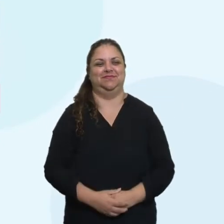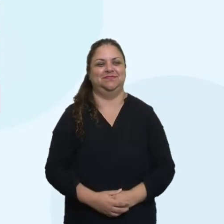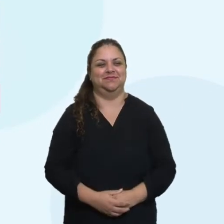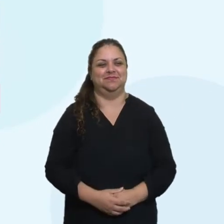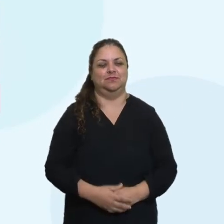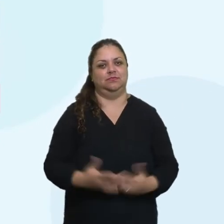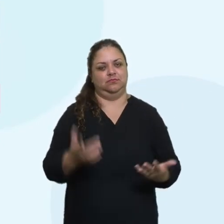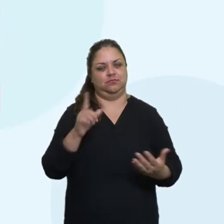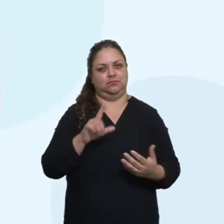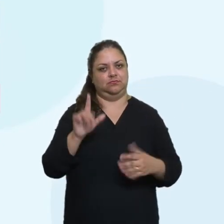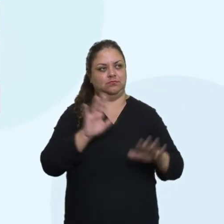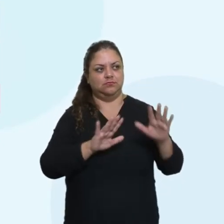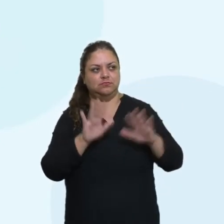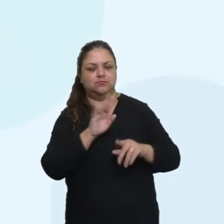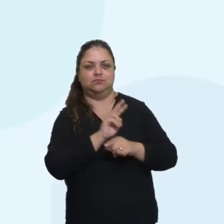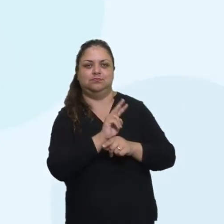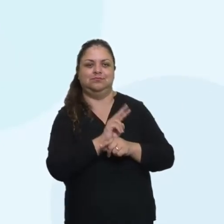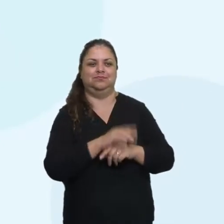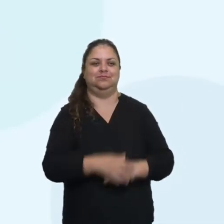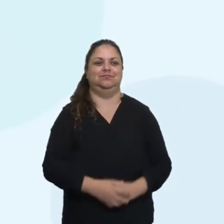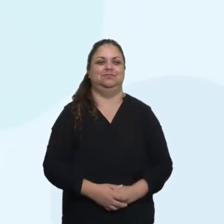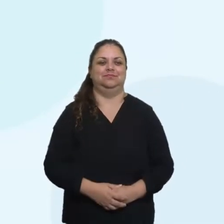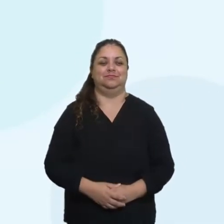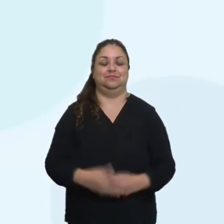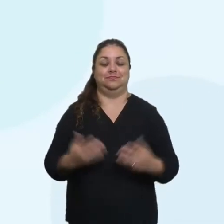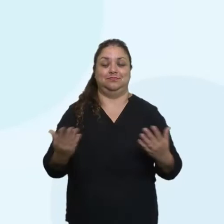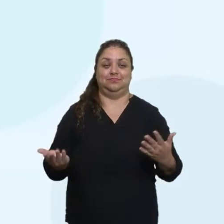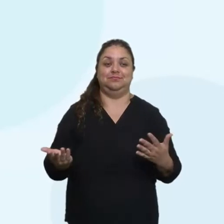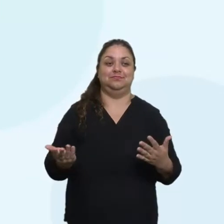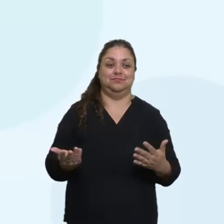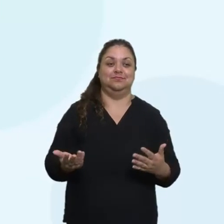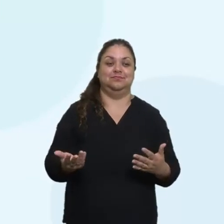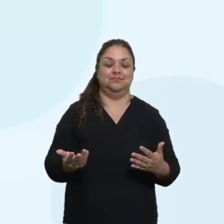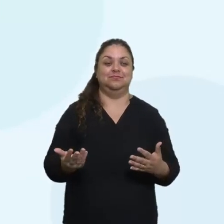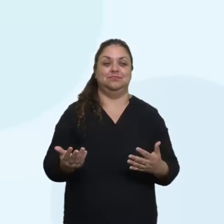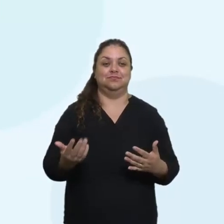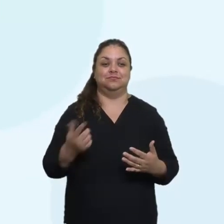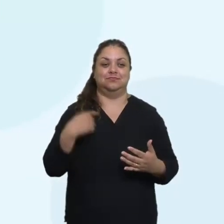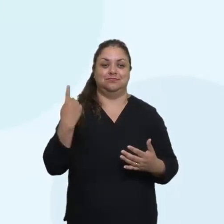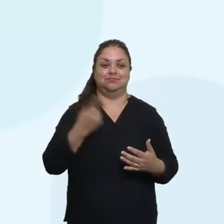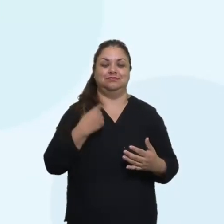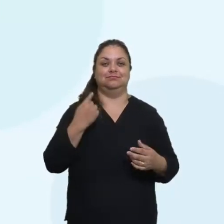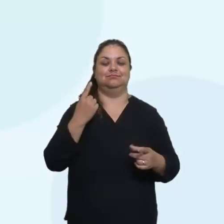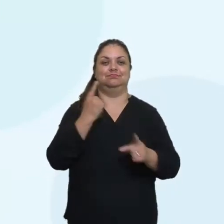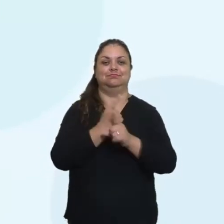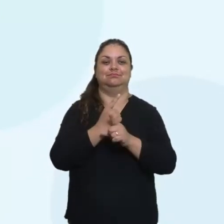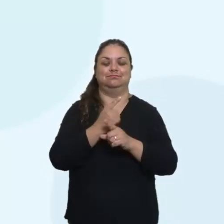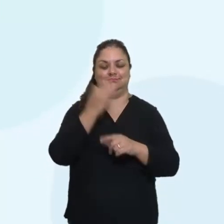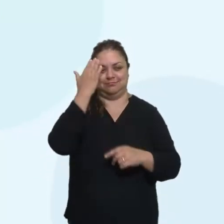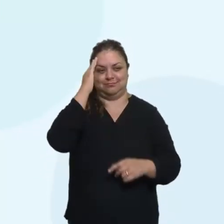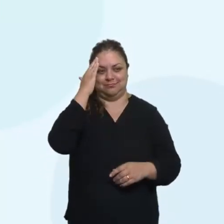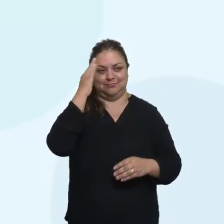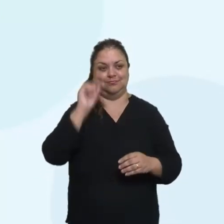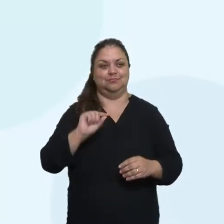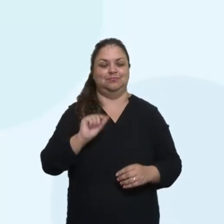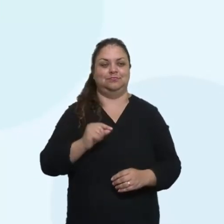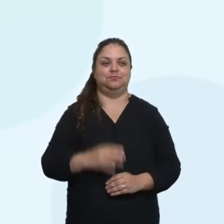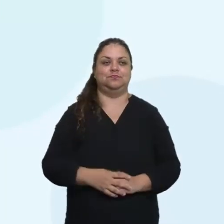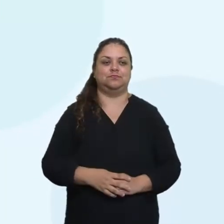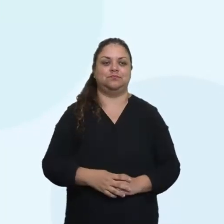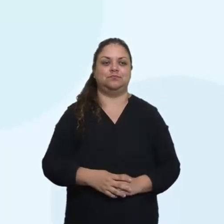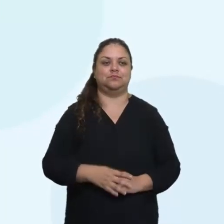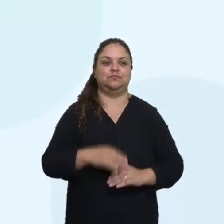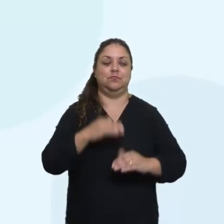tomando todo o cuidado devido aí então portanto aí a gente considera um seguinte quando a gente pensa